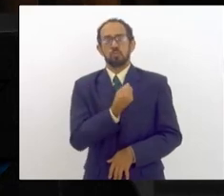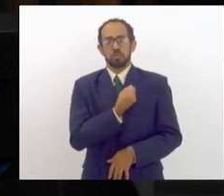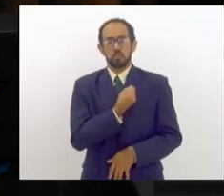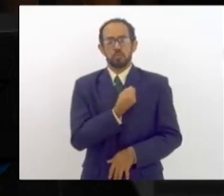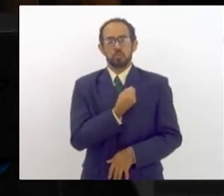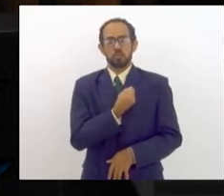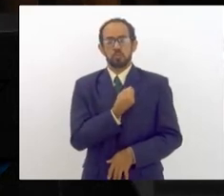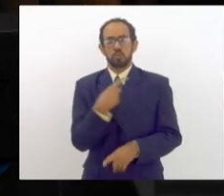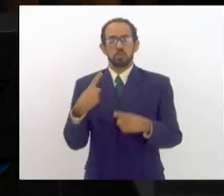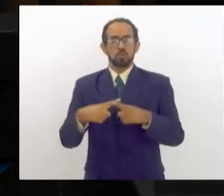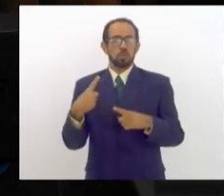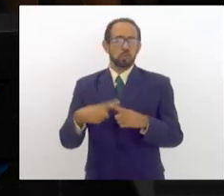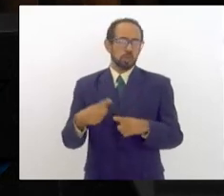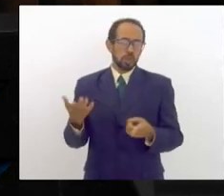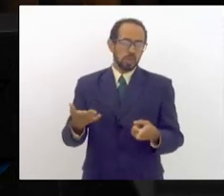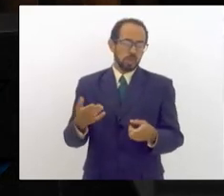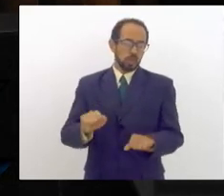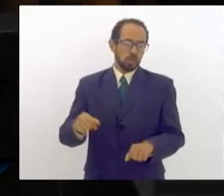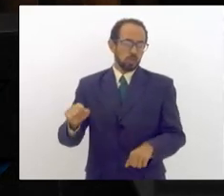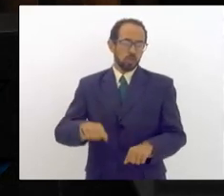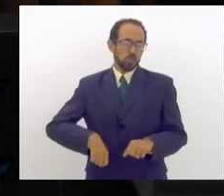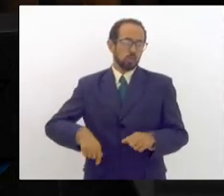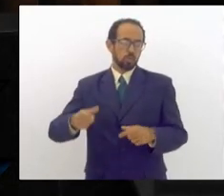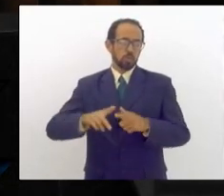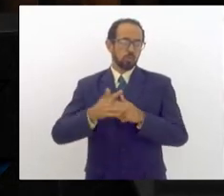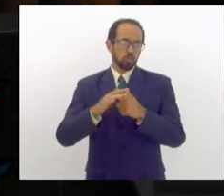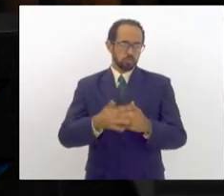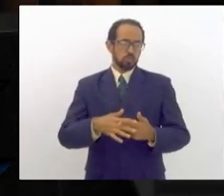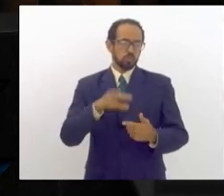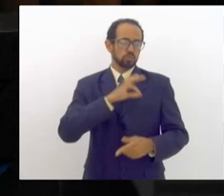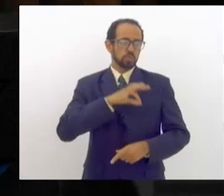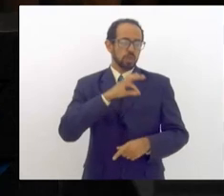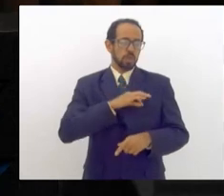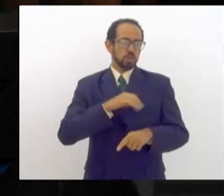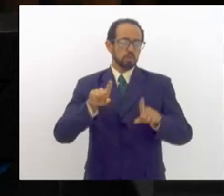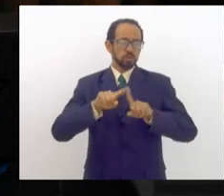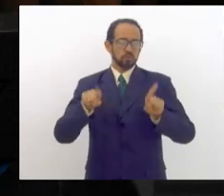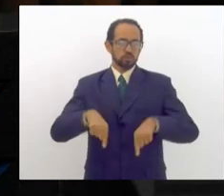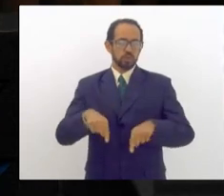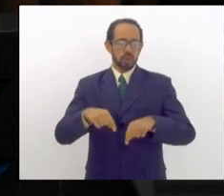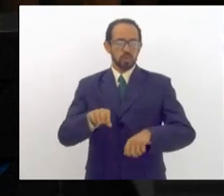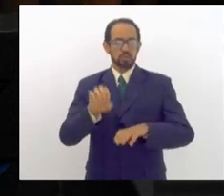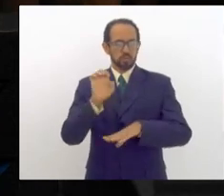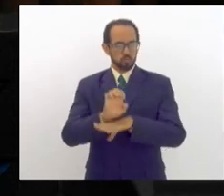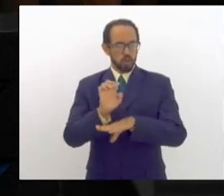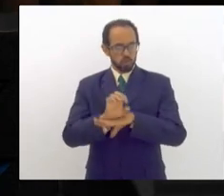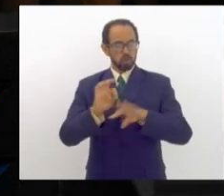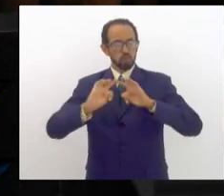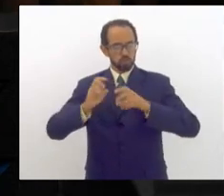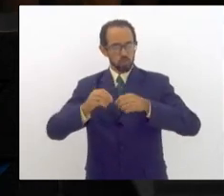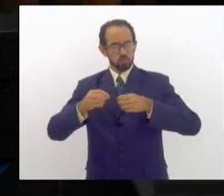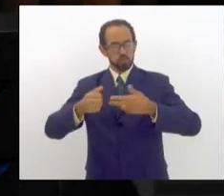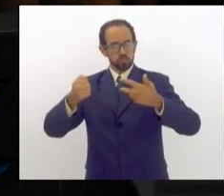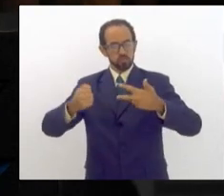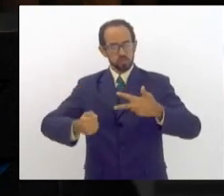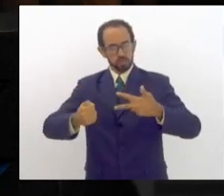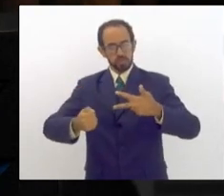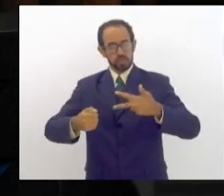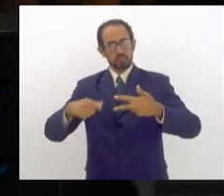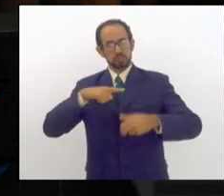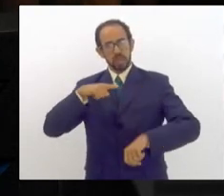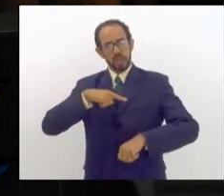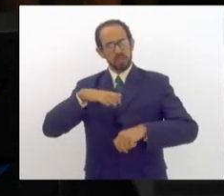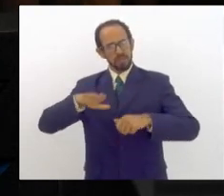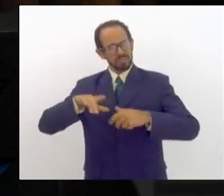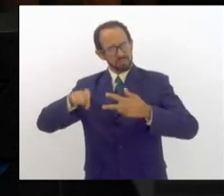reposição salarial do funcionalismo público estadual todos os poderes tem e o Poder Executivo não